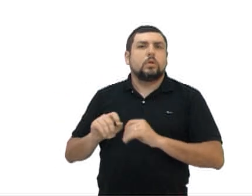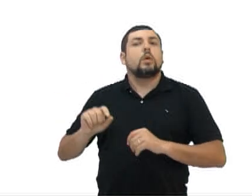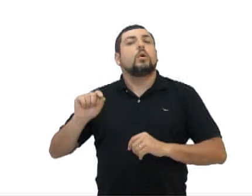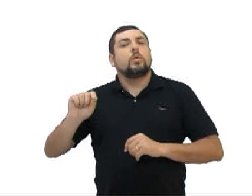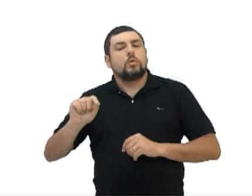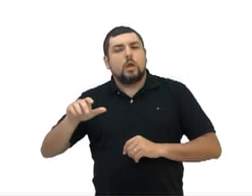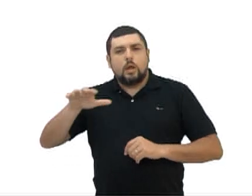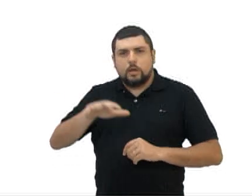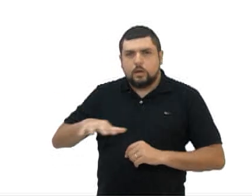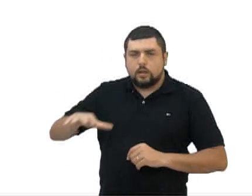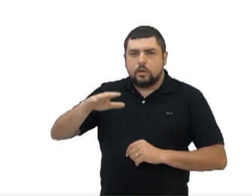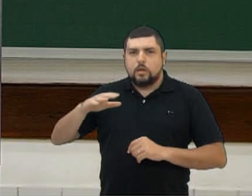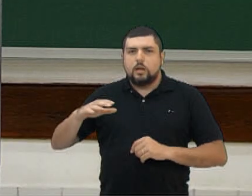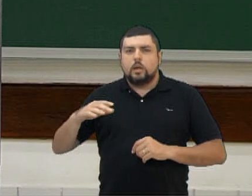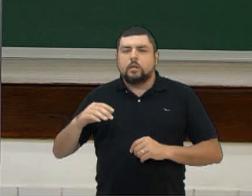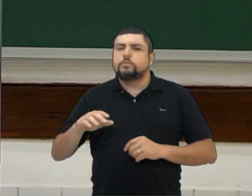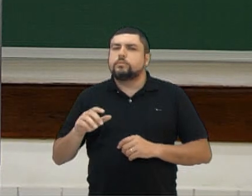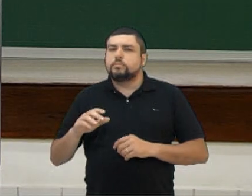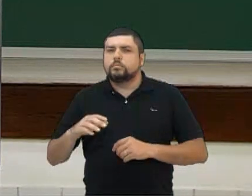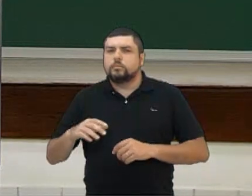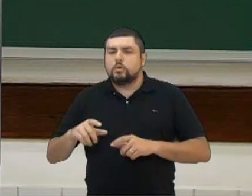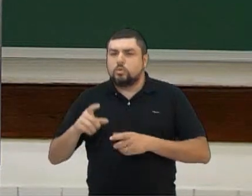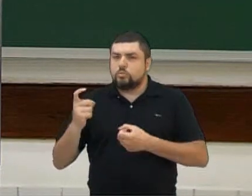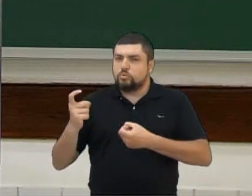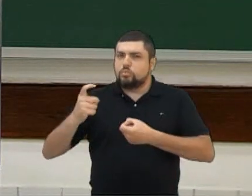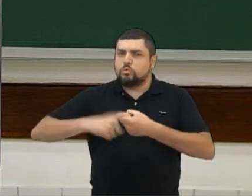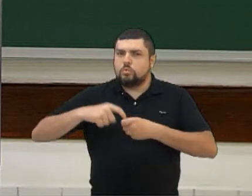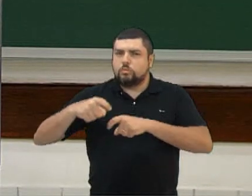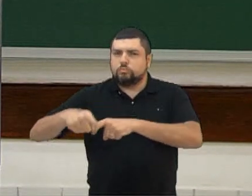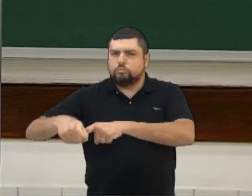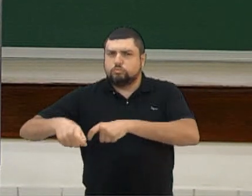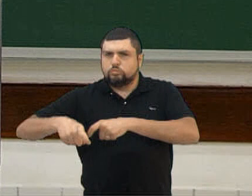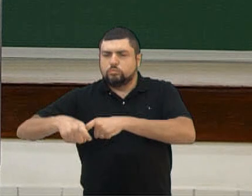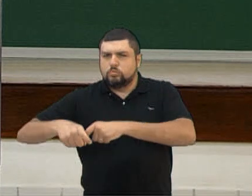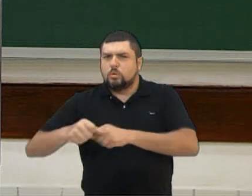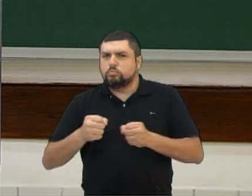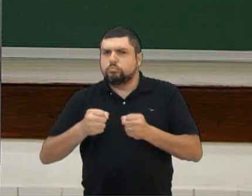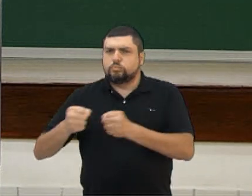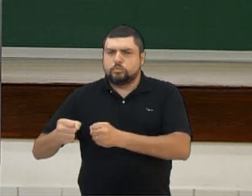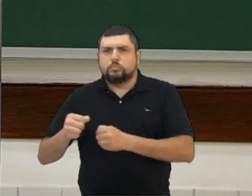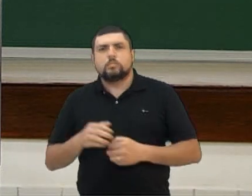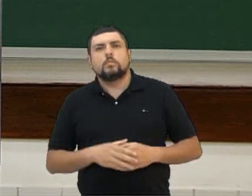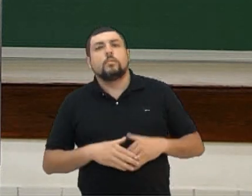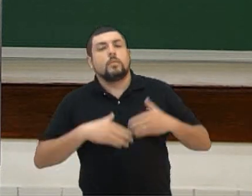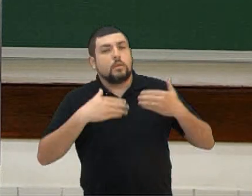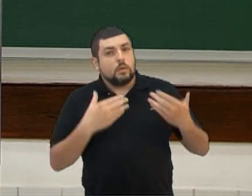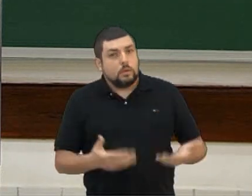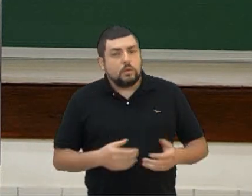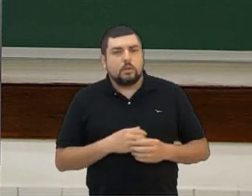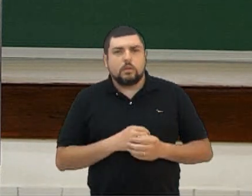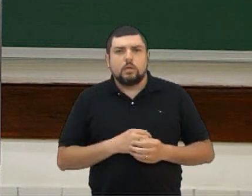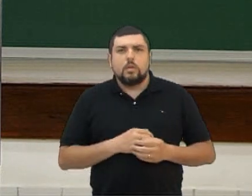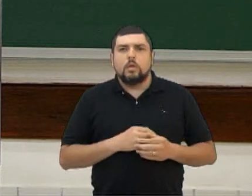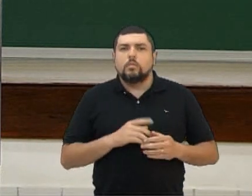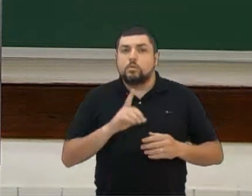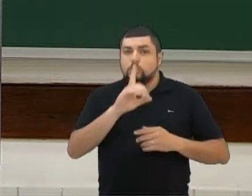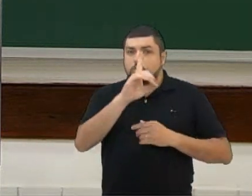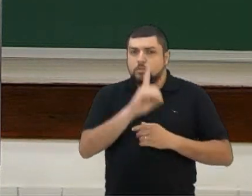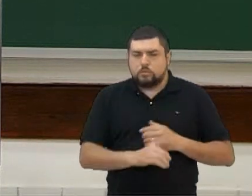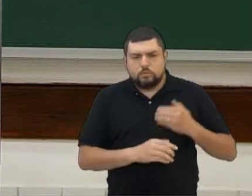fazendeiros ainda tinham. Então, essa década de 30, ela representou de uma certa maneira avanço na conquista de